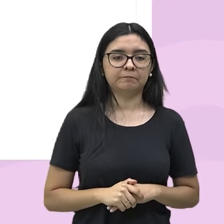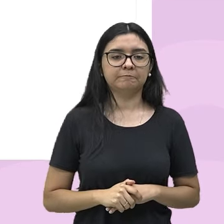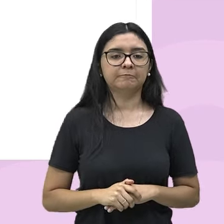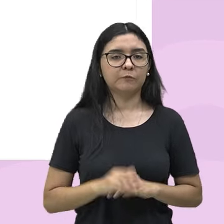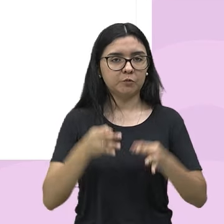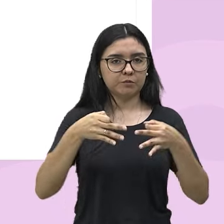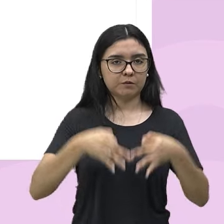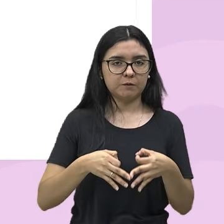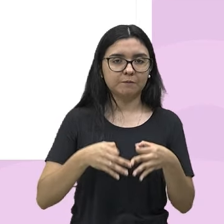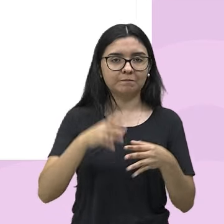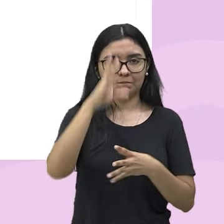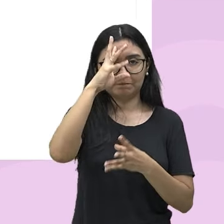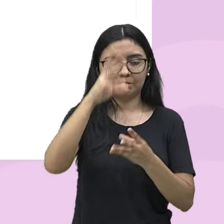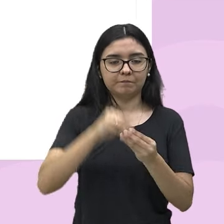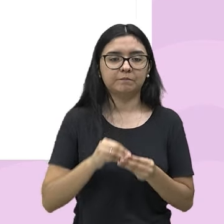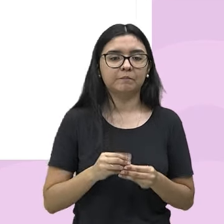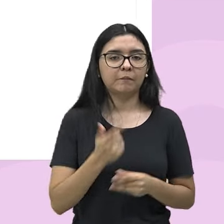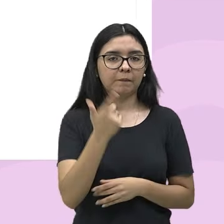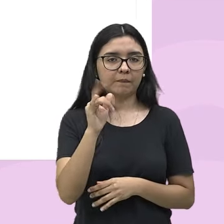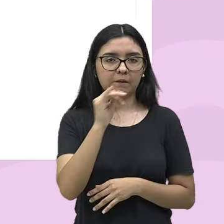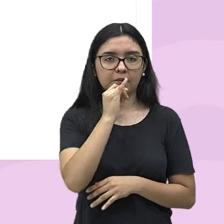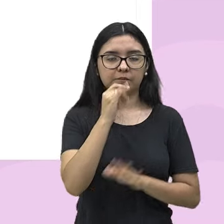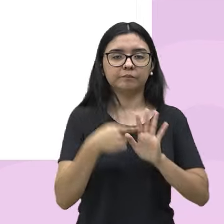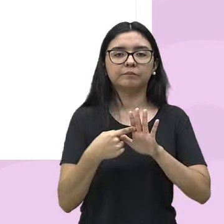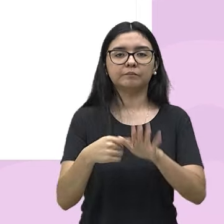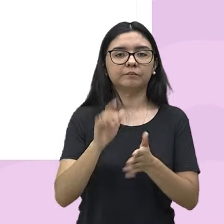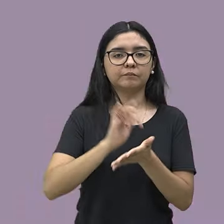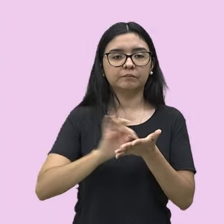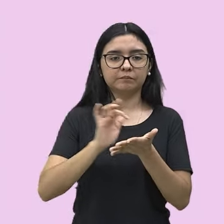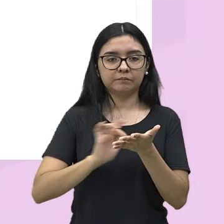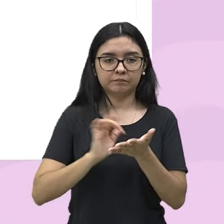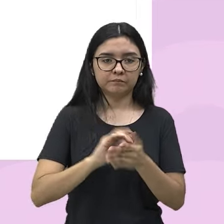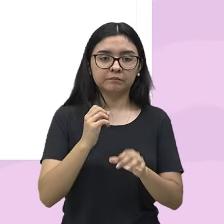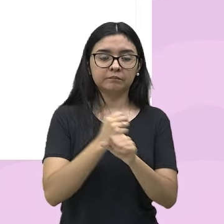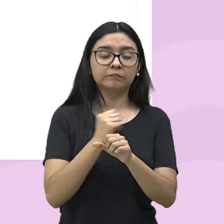aí? Bom, vou trazer mais um exemplo para a nossa calculadora. Vamos lá.